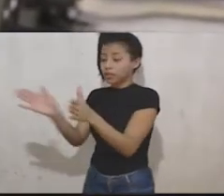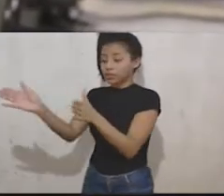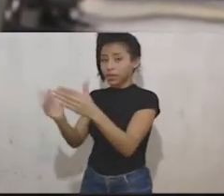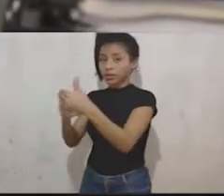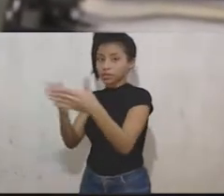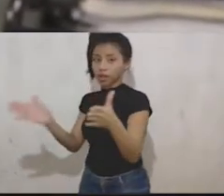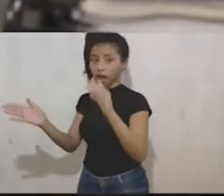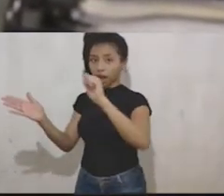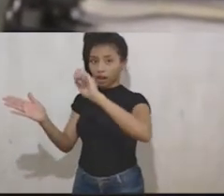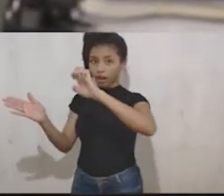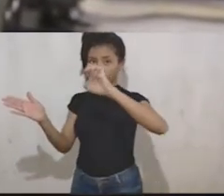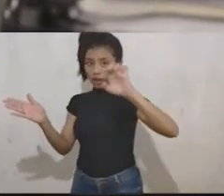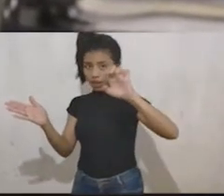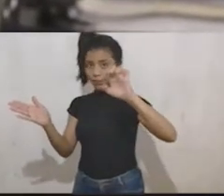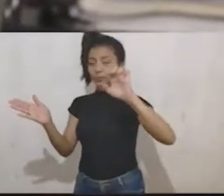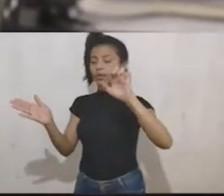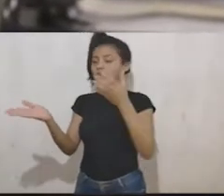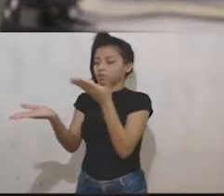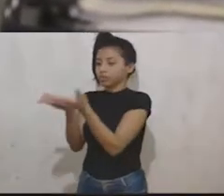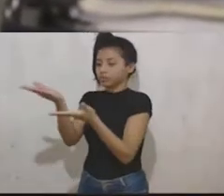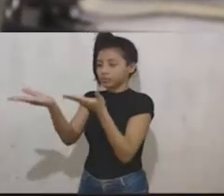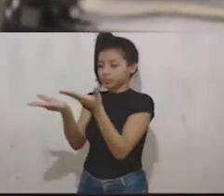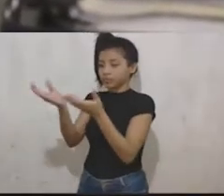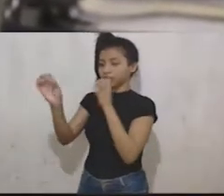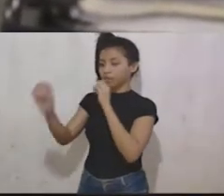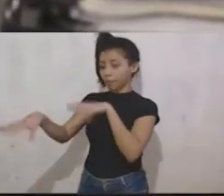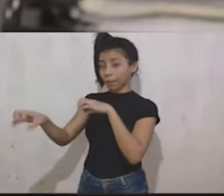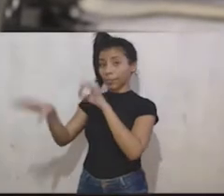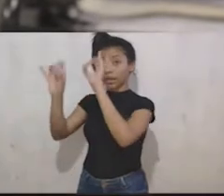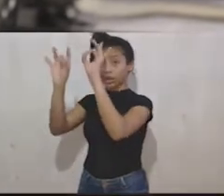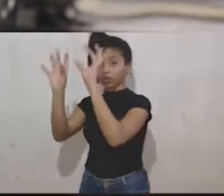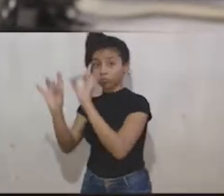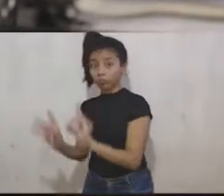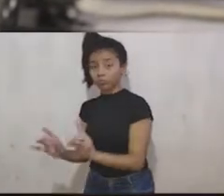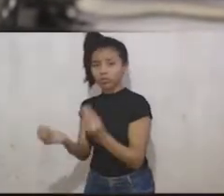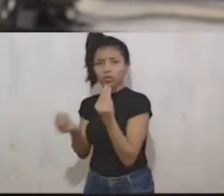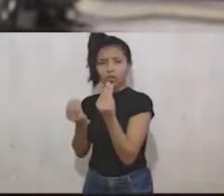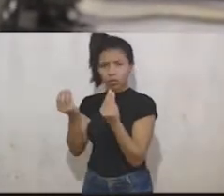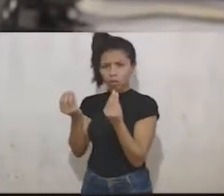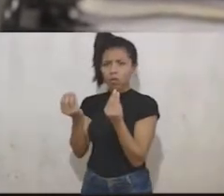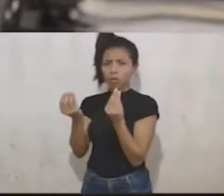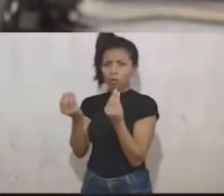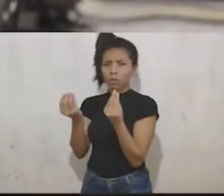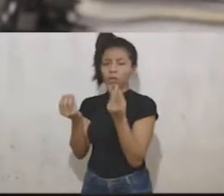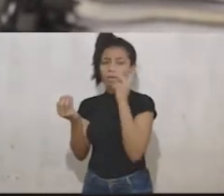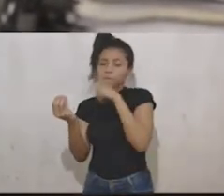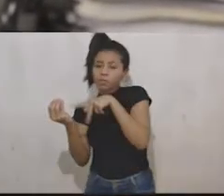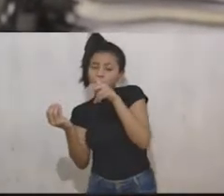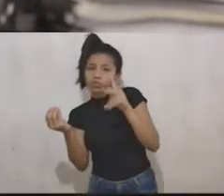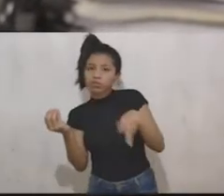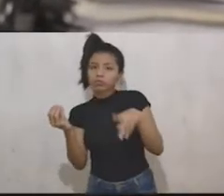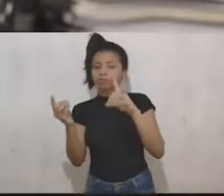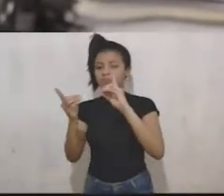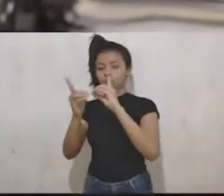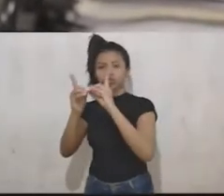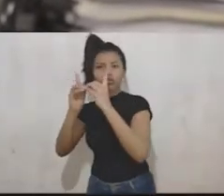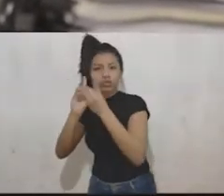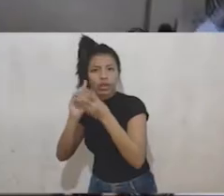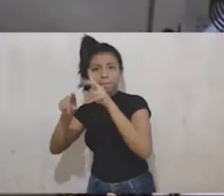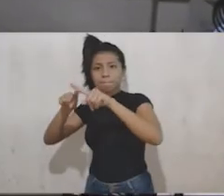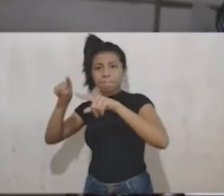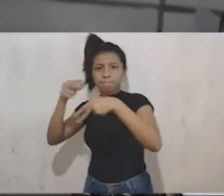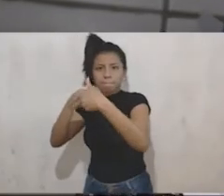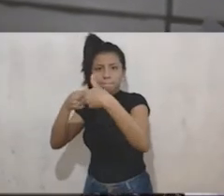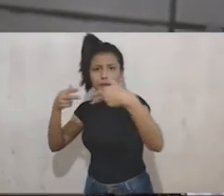sala de atendimento educacional especializada, ela acontece com recurso didático que a gente utiliza,